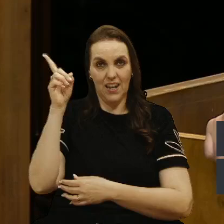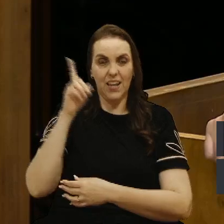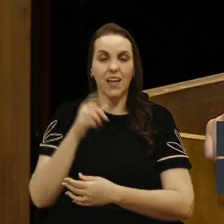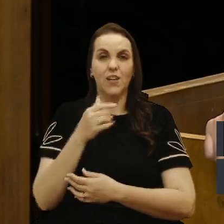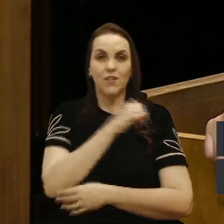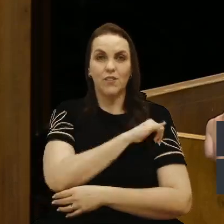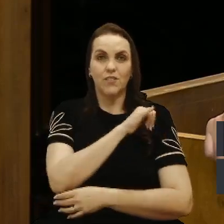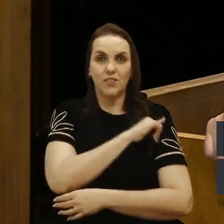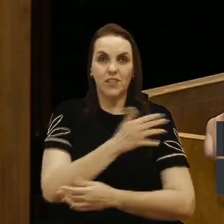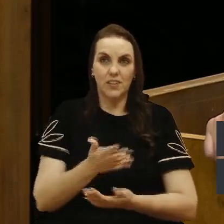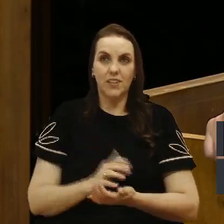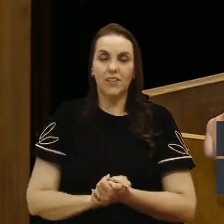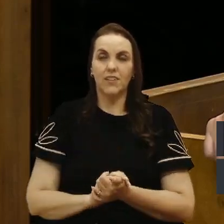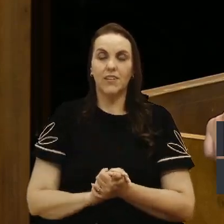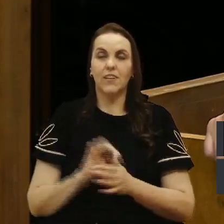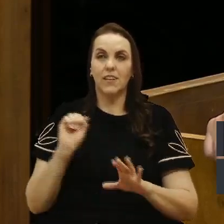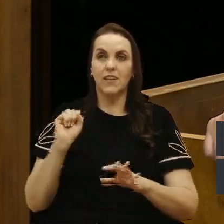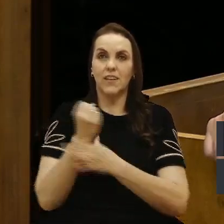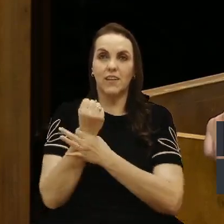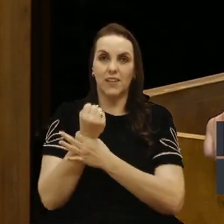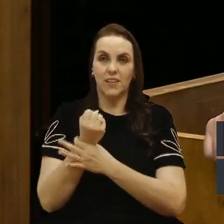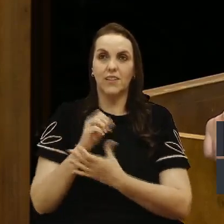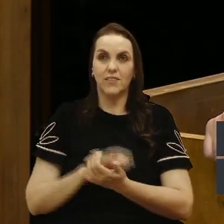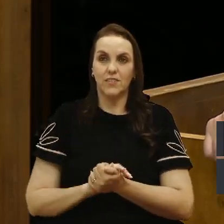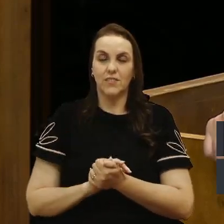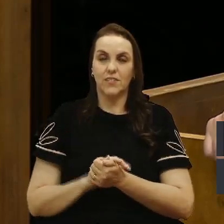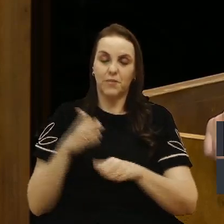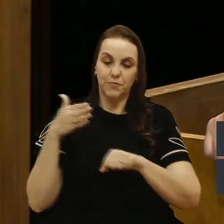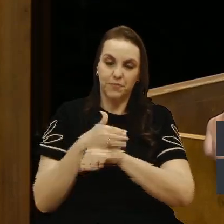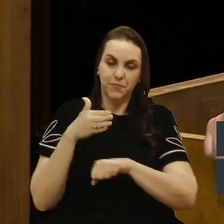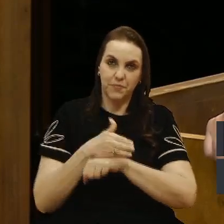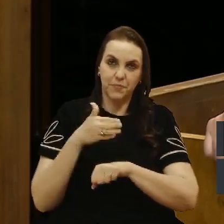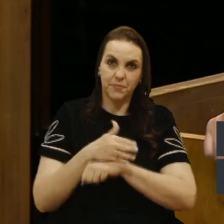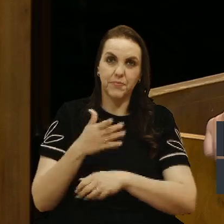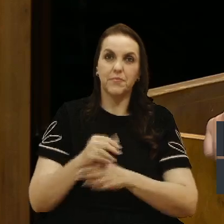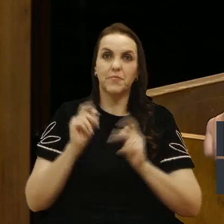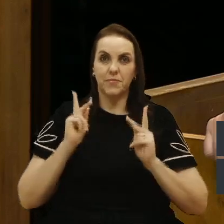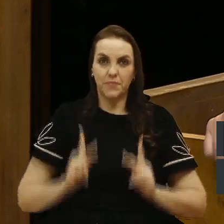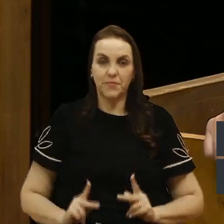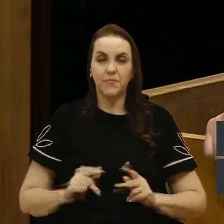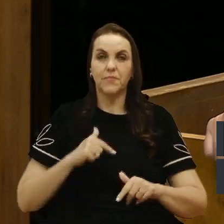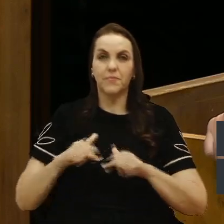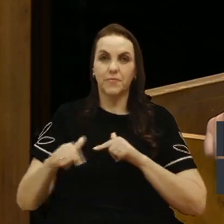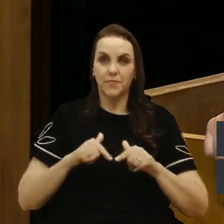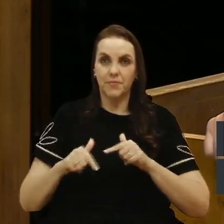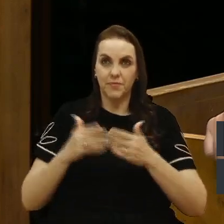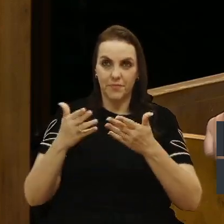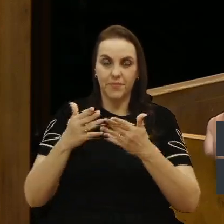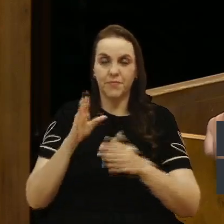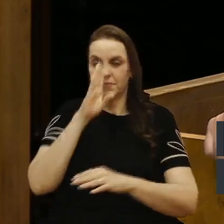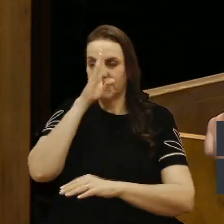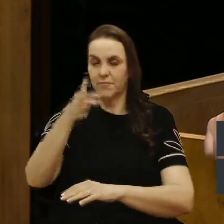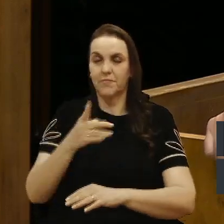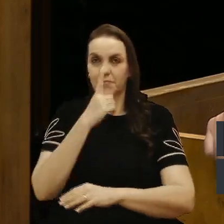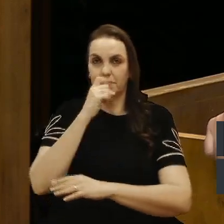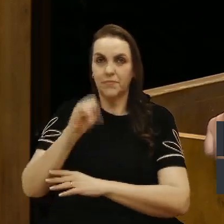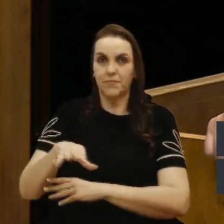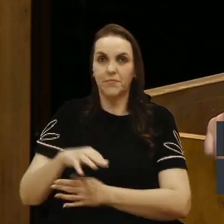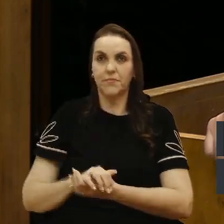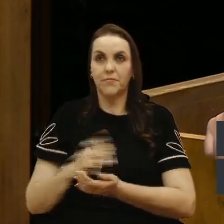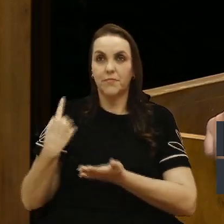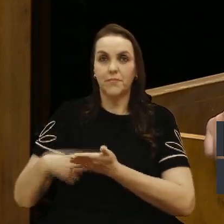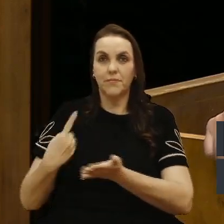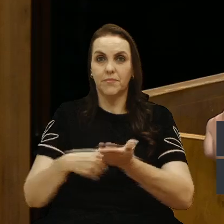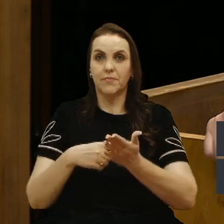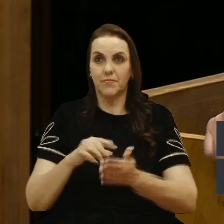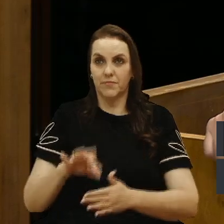para garantir a questão da assiduidade das pessoas que trabalham diretamente com lixo, pelo acordo coletivo, eles